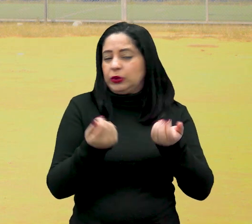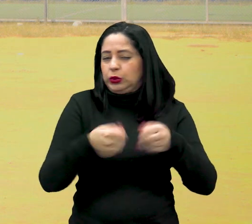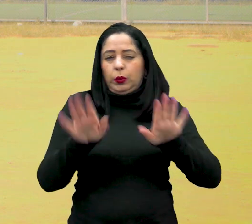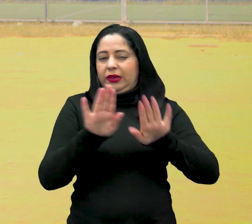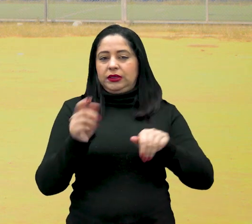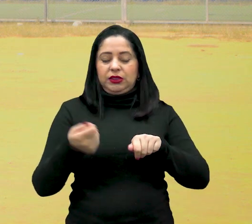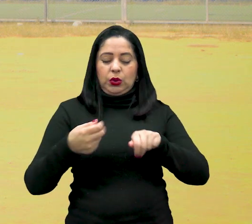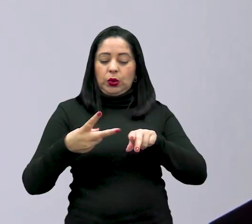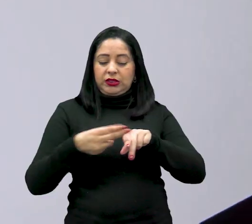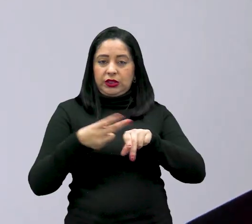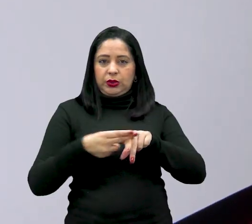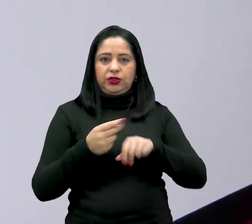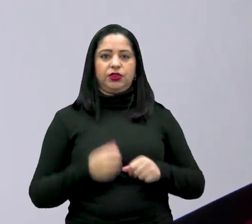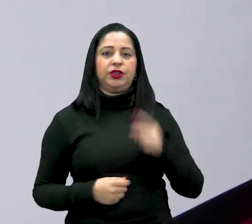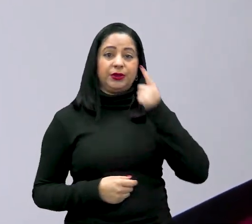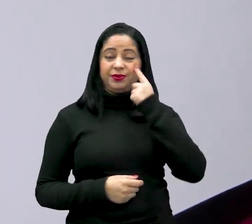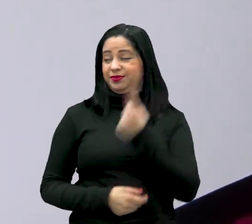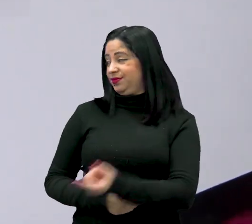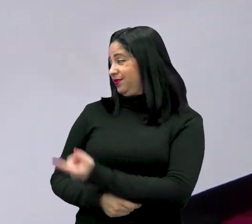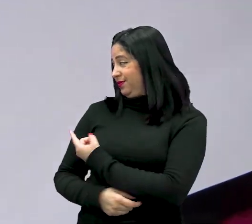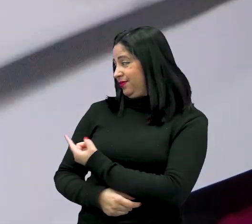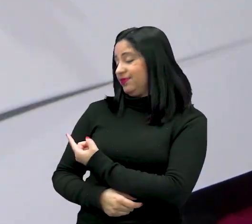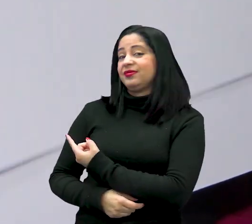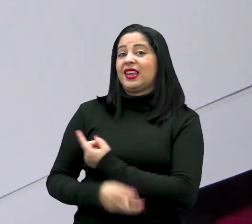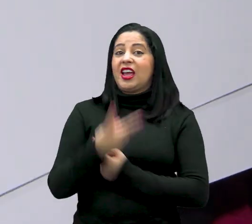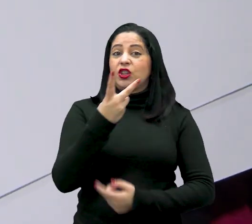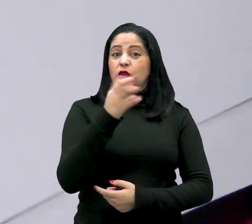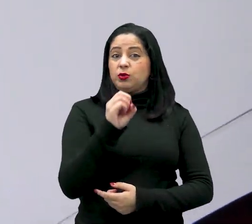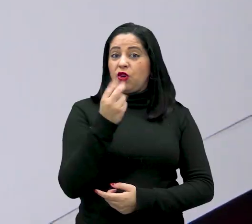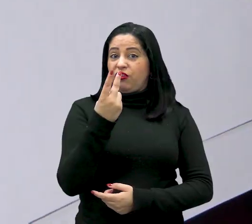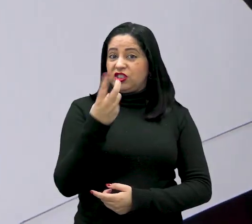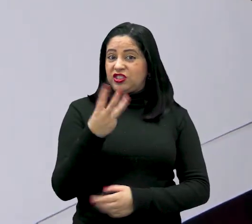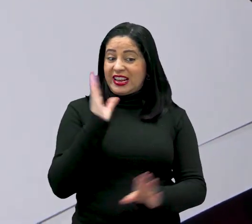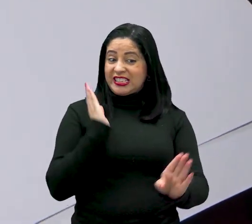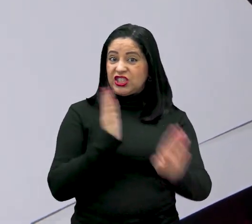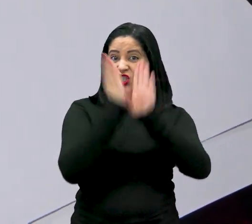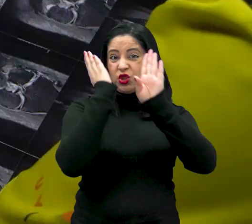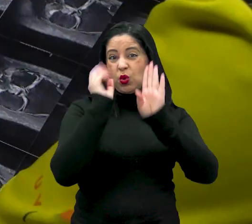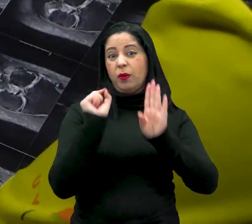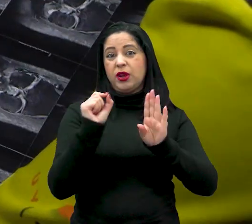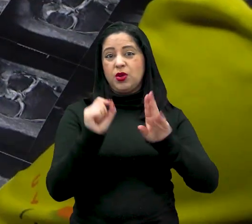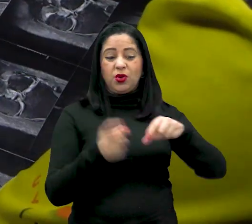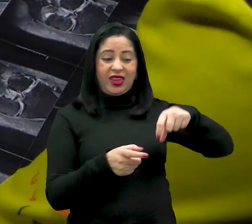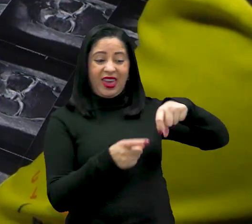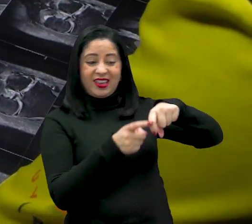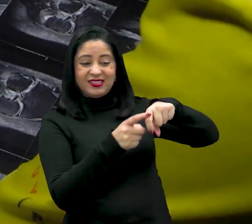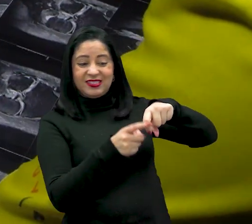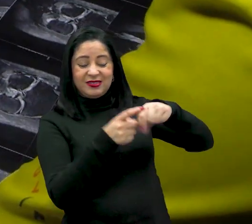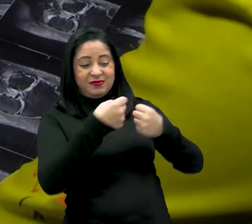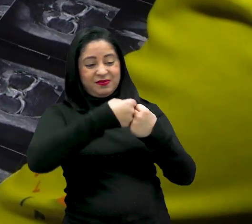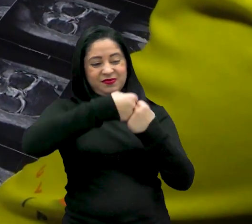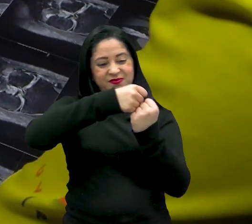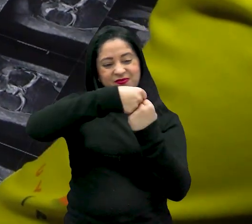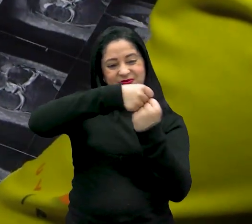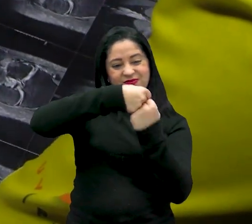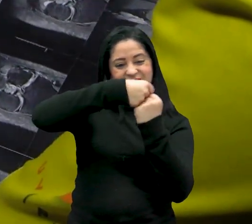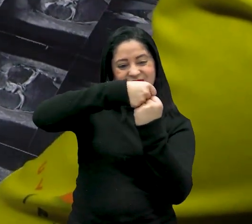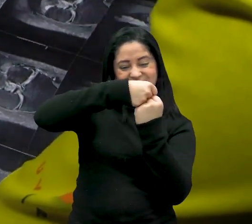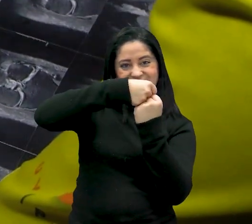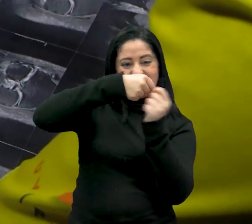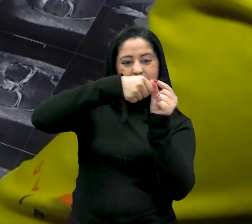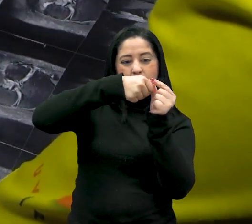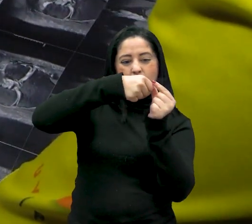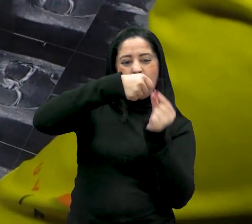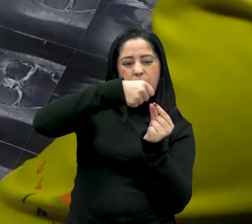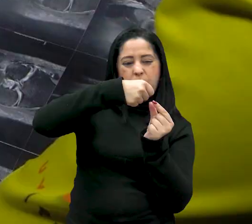de cirurgia. O diagnóstico veio em 2023. Rompimento do menisco e